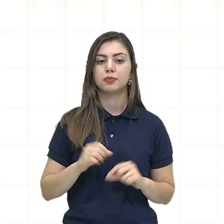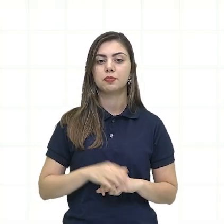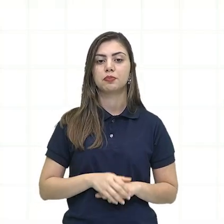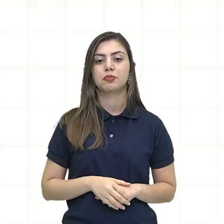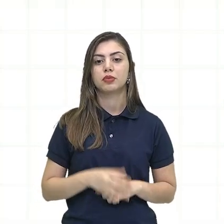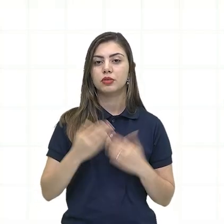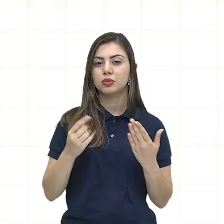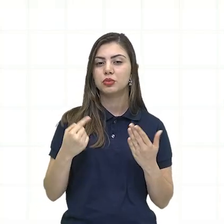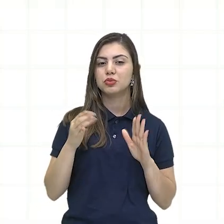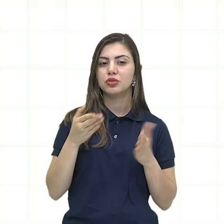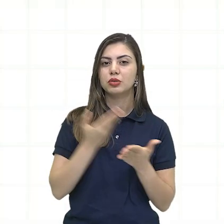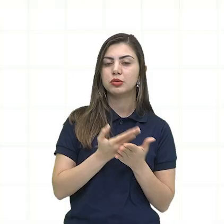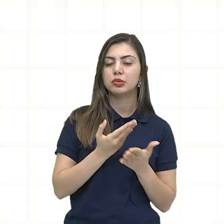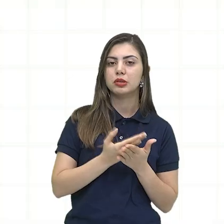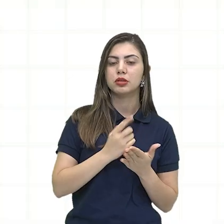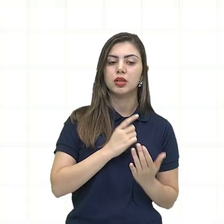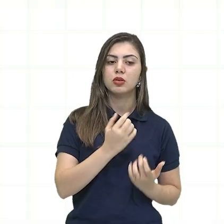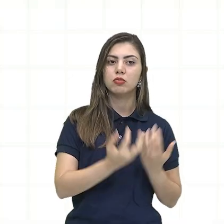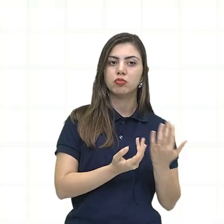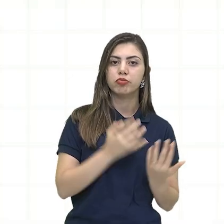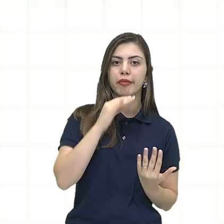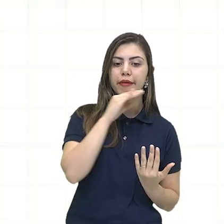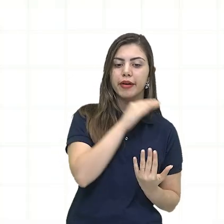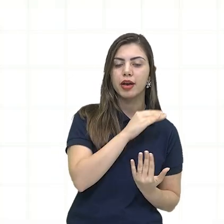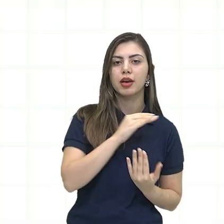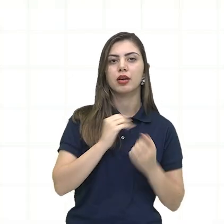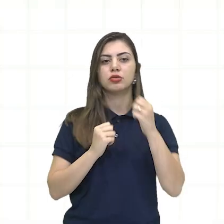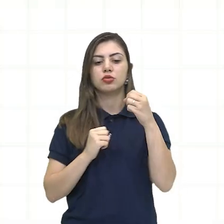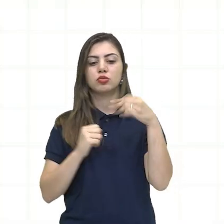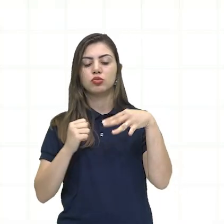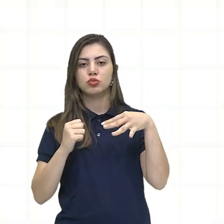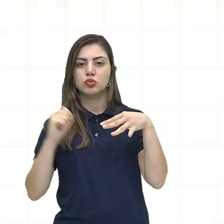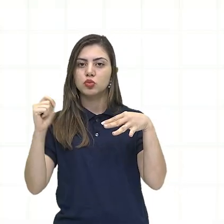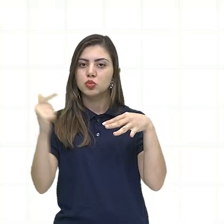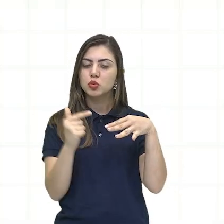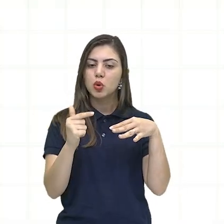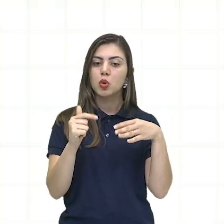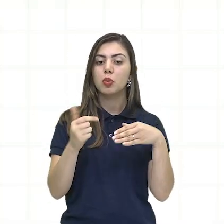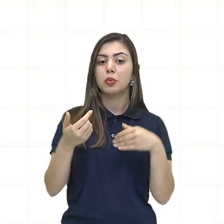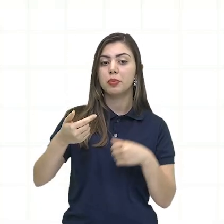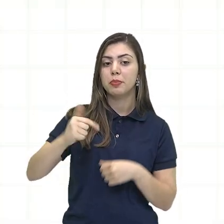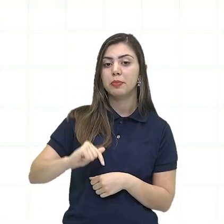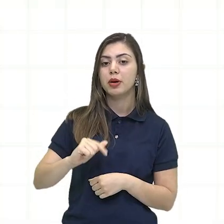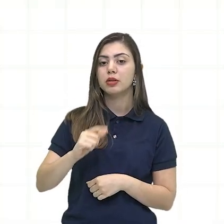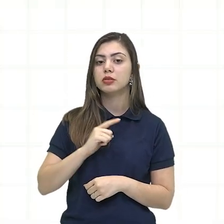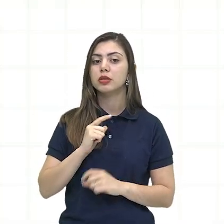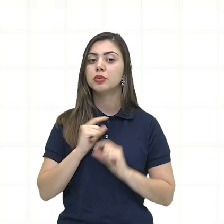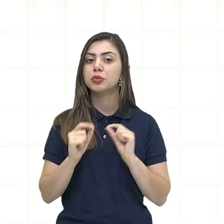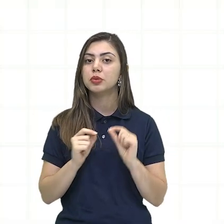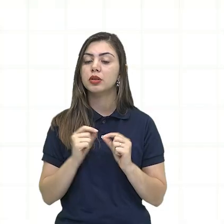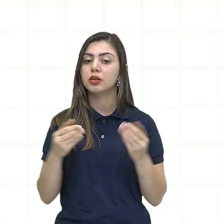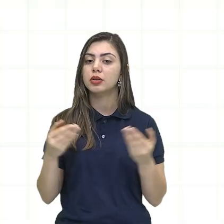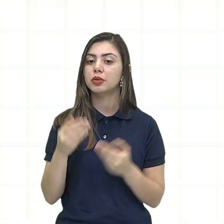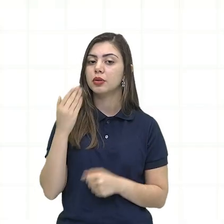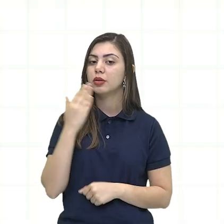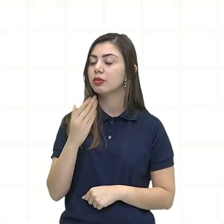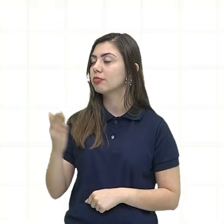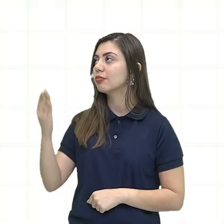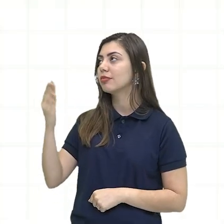pelo calor, a quebra pela luz, e a eletrólise vai ser a decomposição